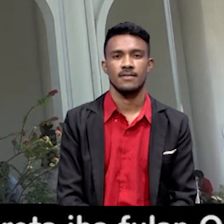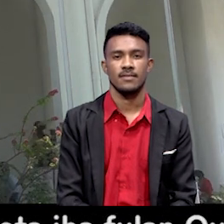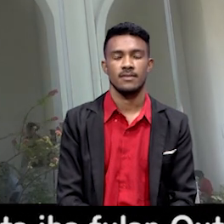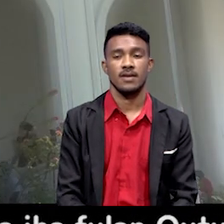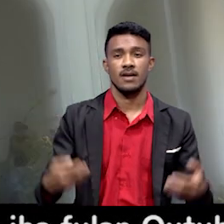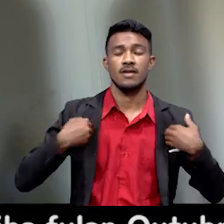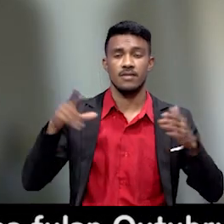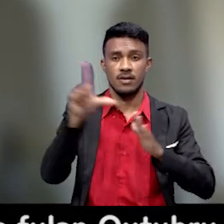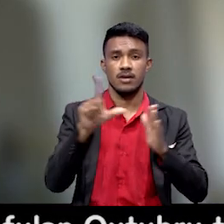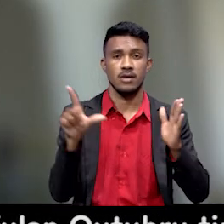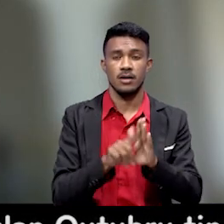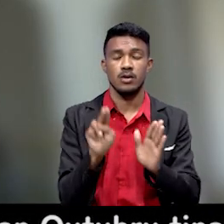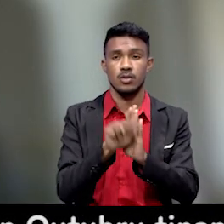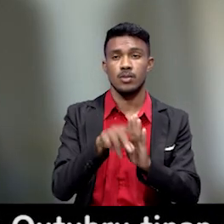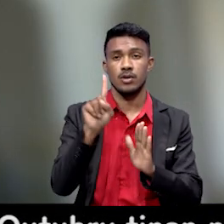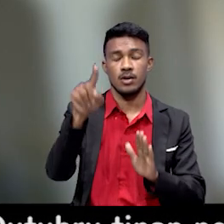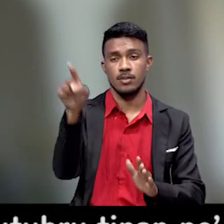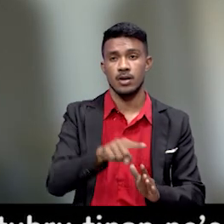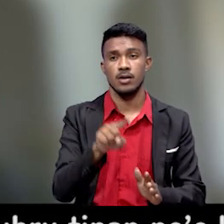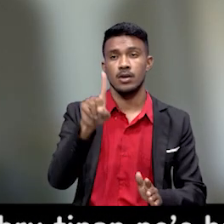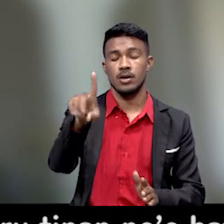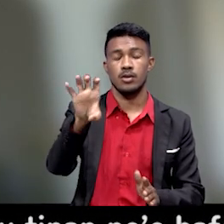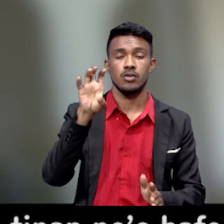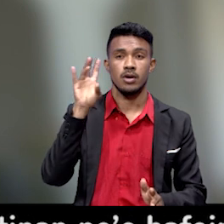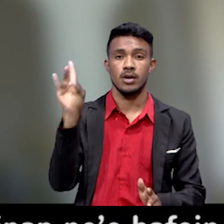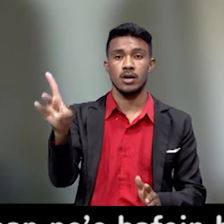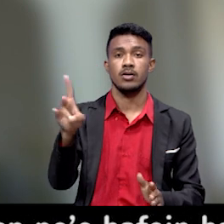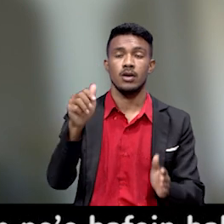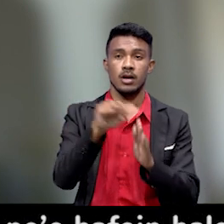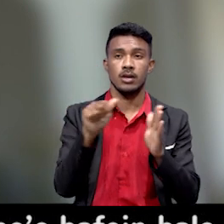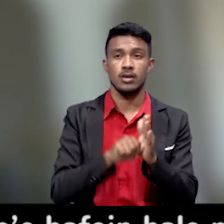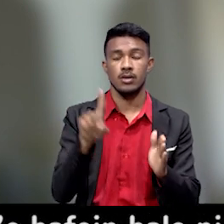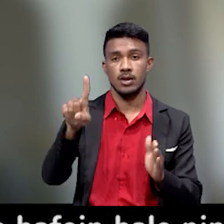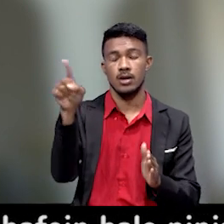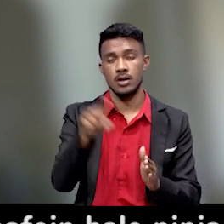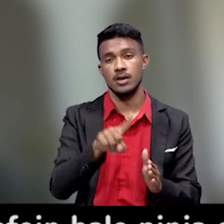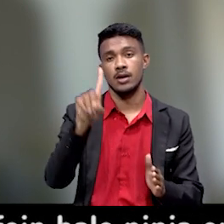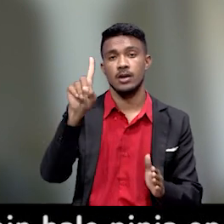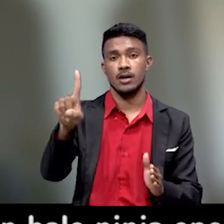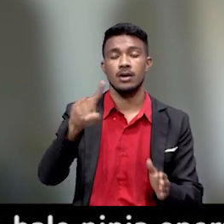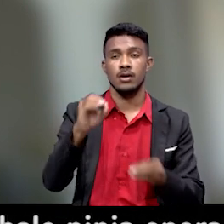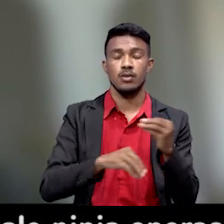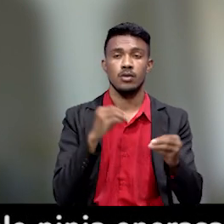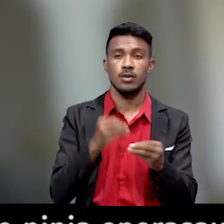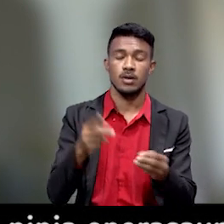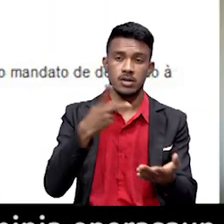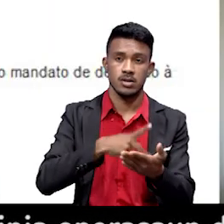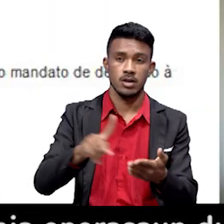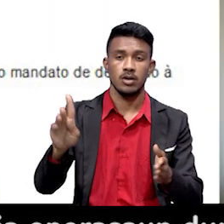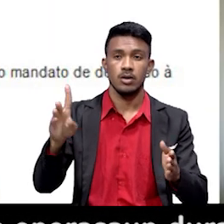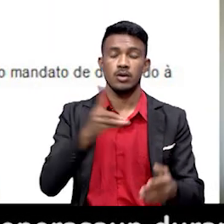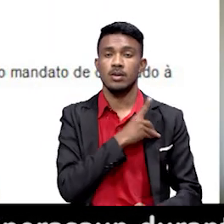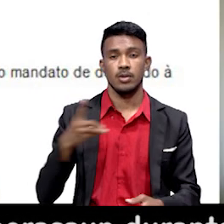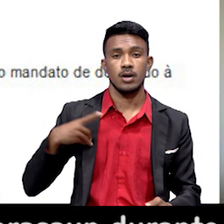Ia lei número ida barra riun ruahitu artigo ida alina ida kona ba pensão mensal vitalícia hateteng deputado sira